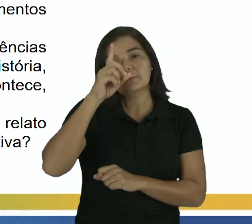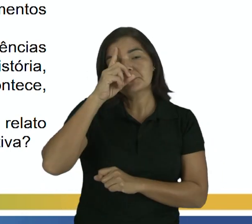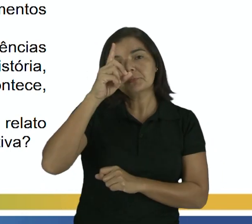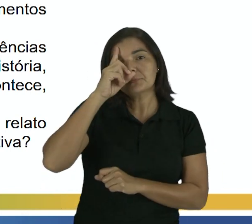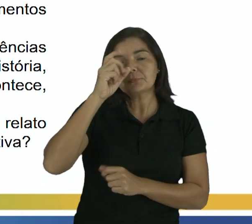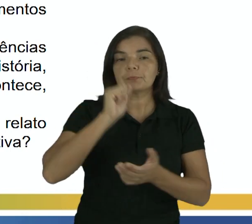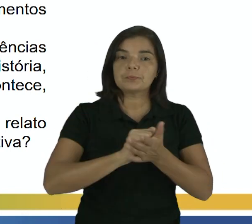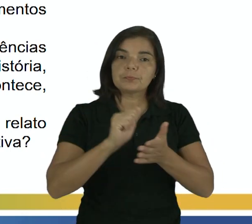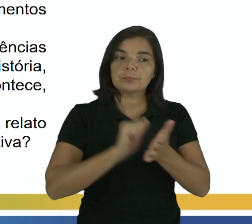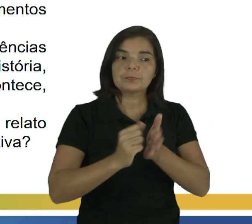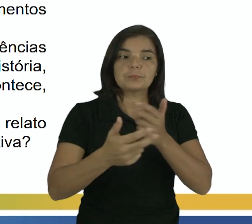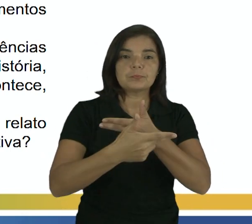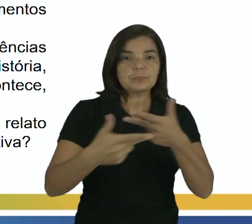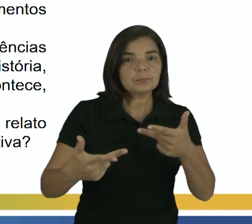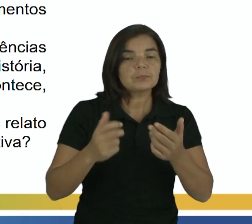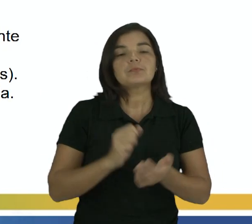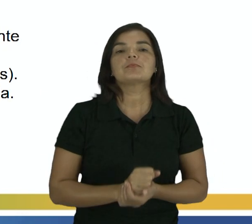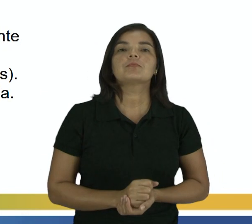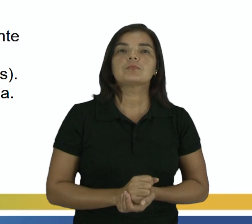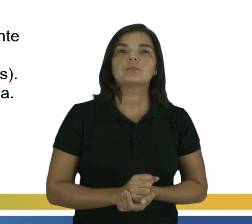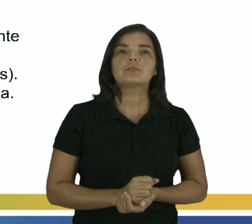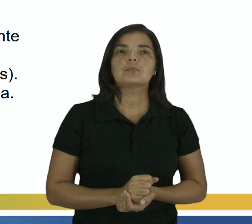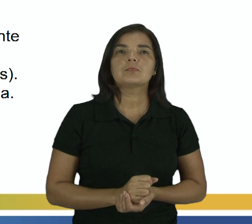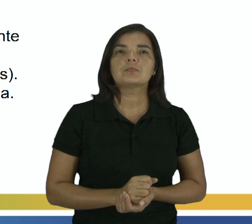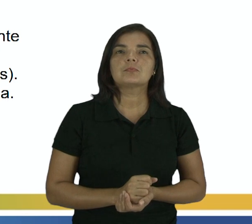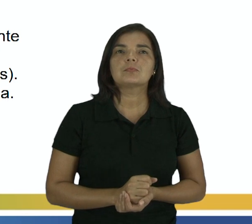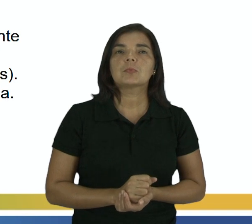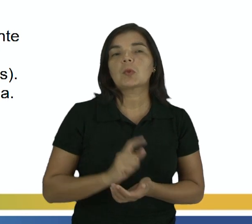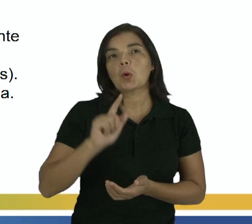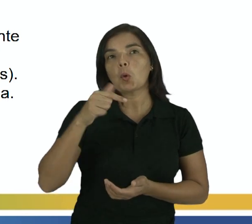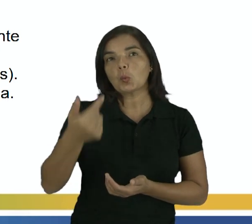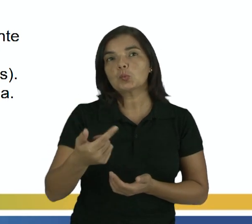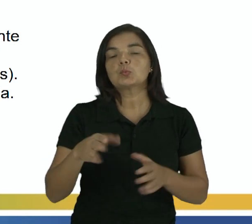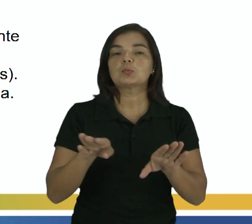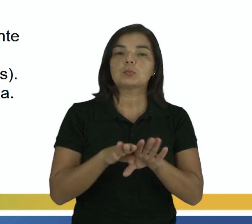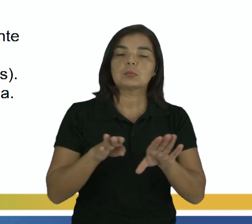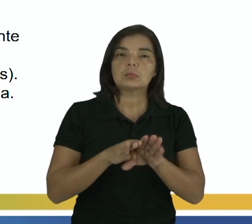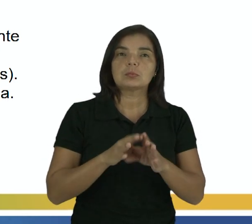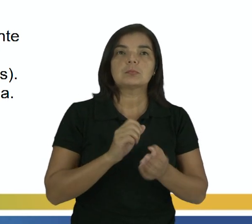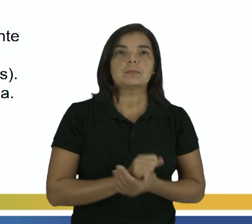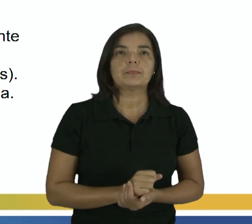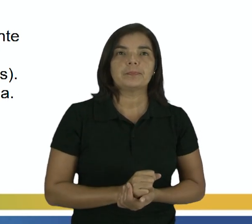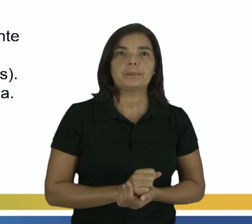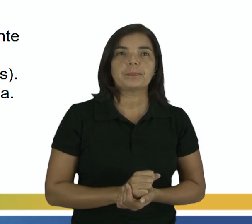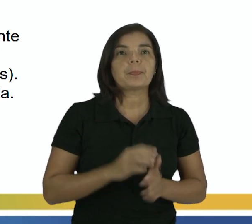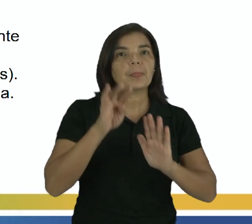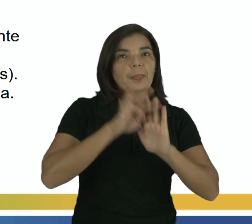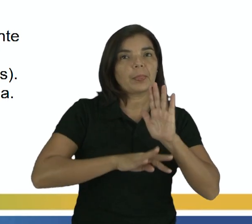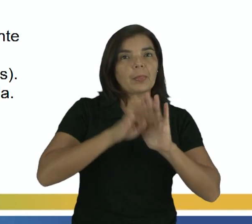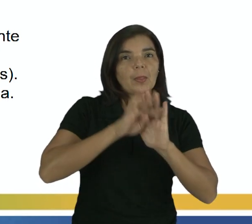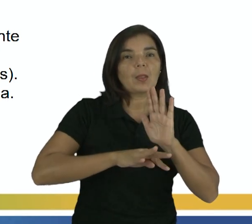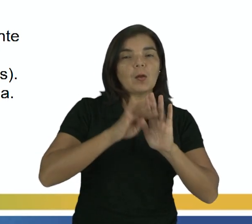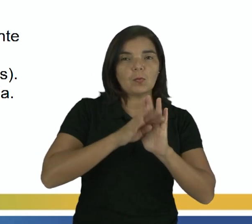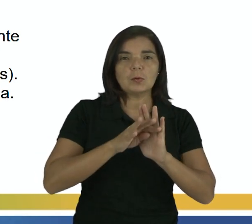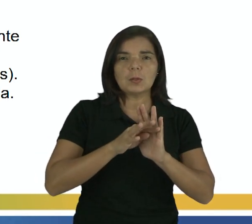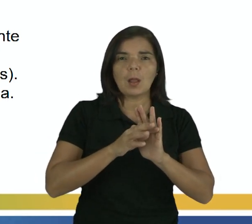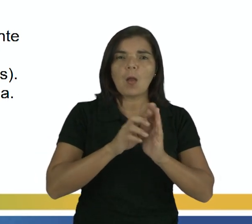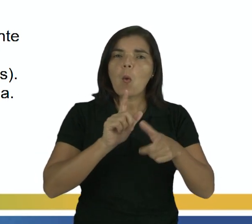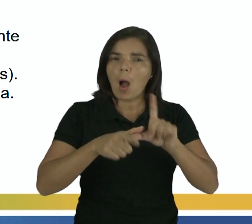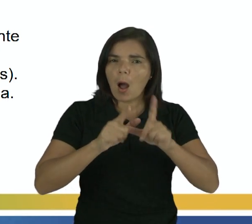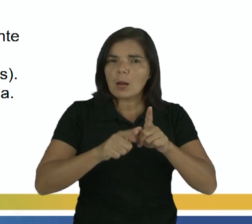para descrever a situação, certo? Outra, para você fazer a autocorreção. Esse texto ele tem uma letra